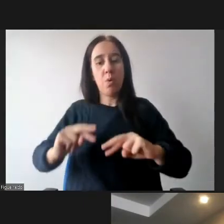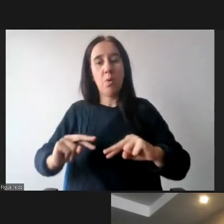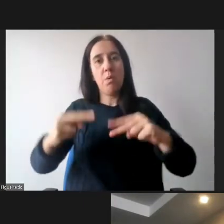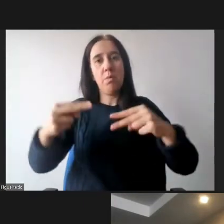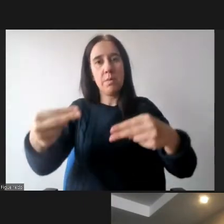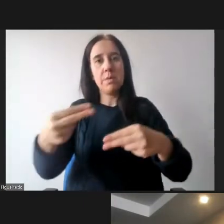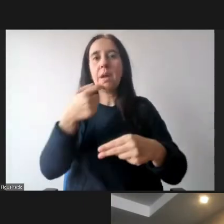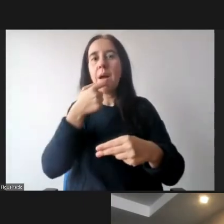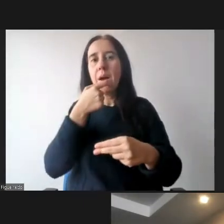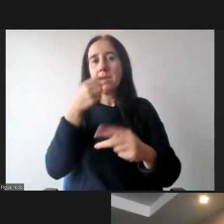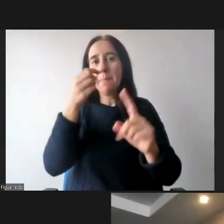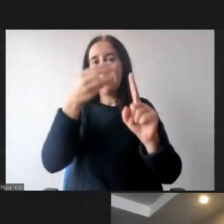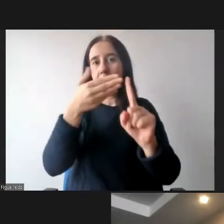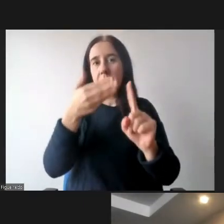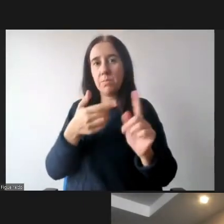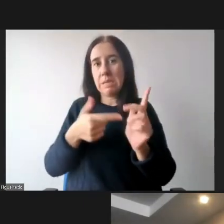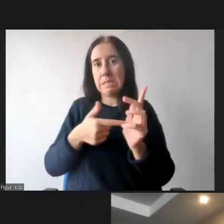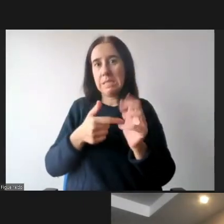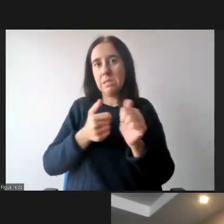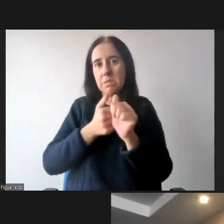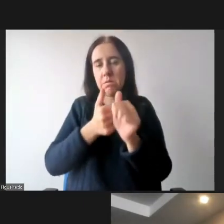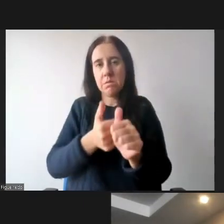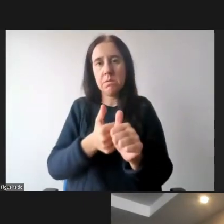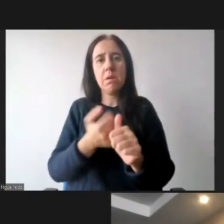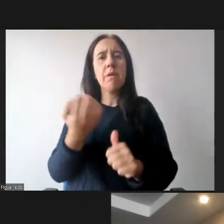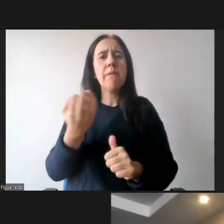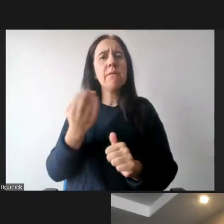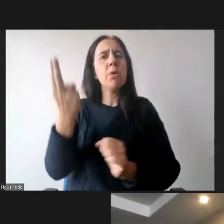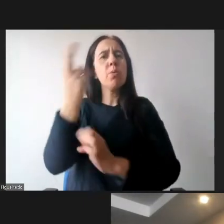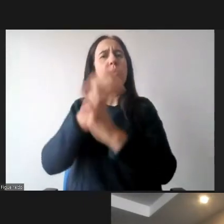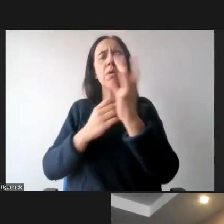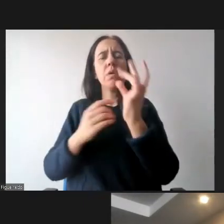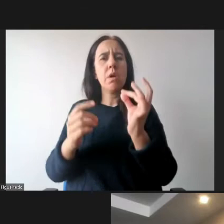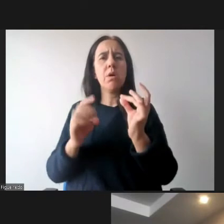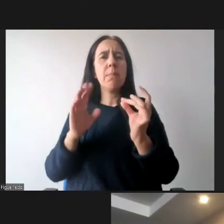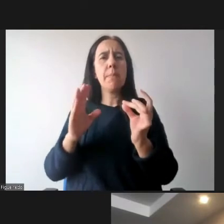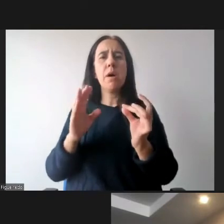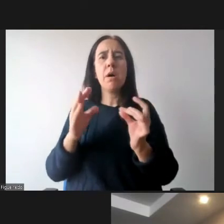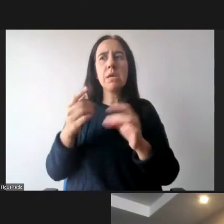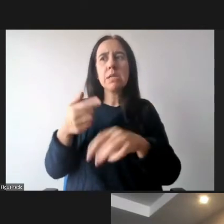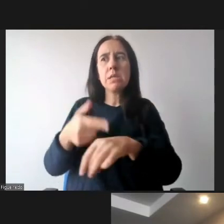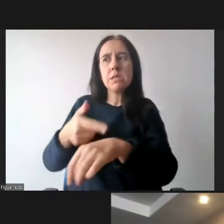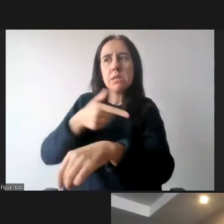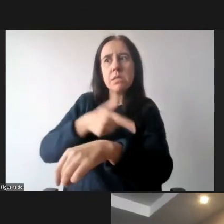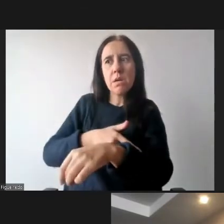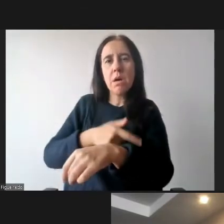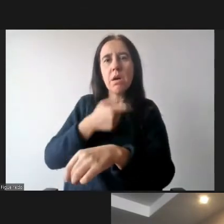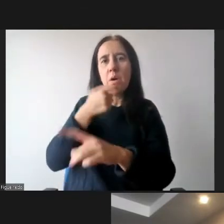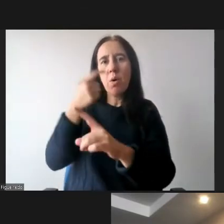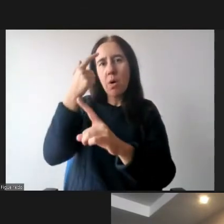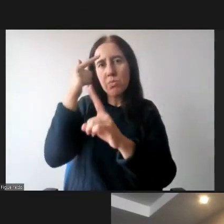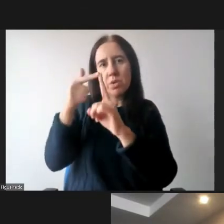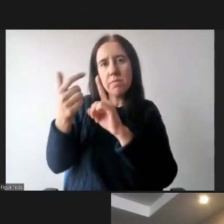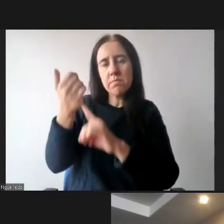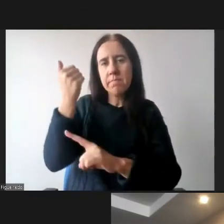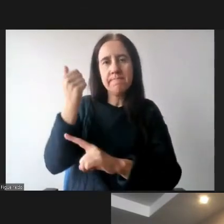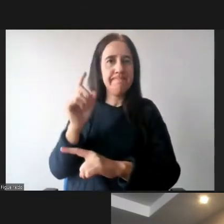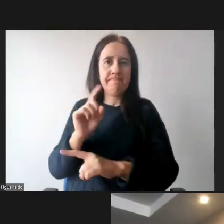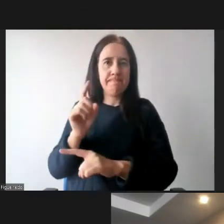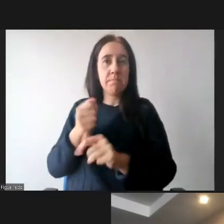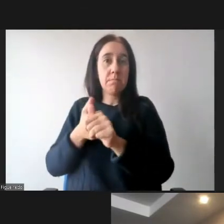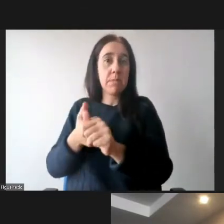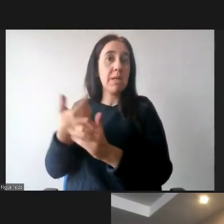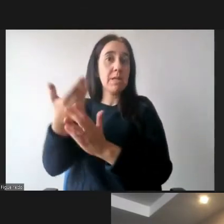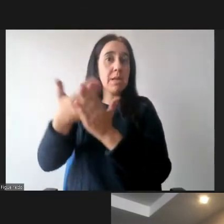este princípio, de tal forma que a ação da União não deve ser necessária para alcançar os objetivos dos tratados, e está também,